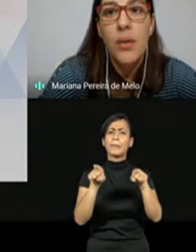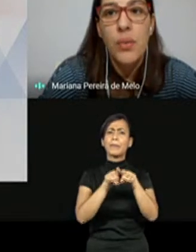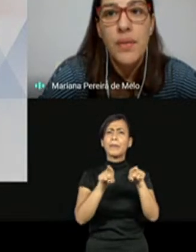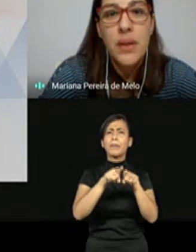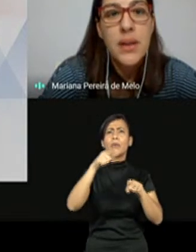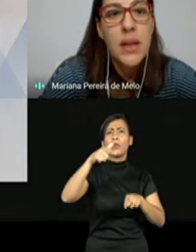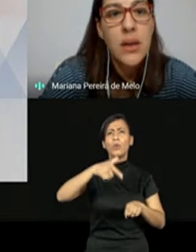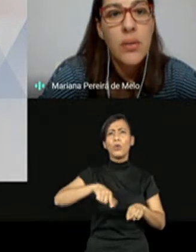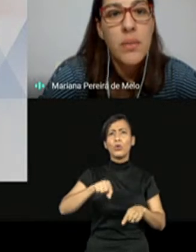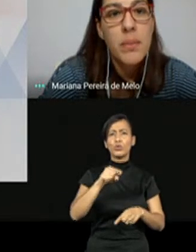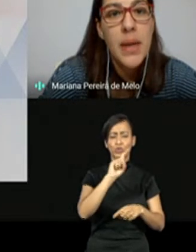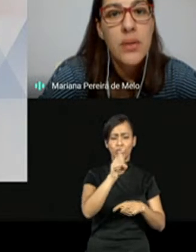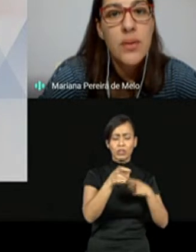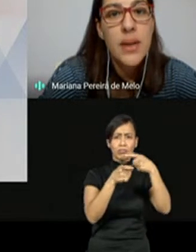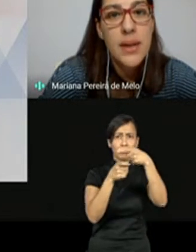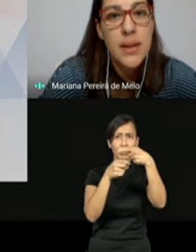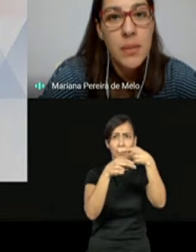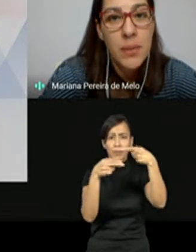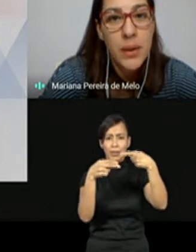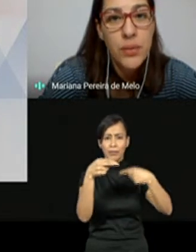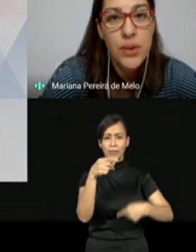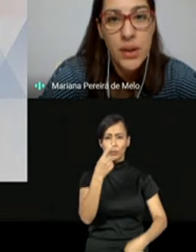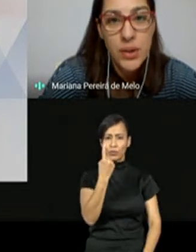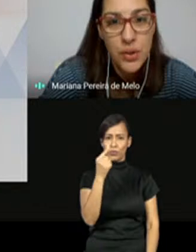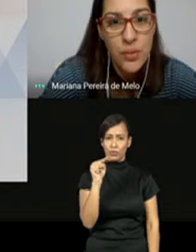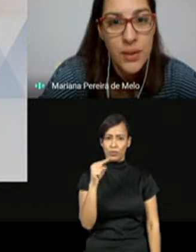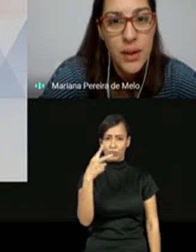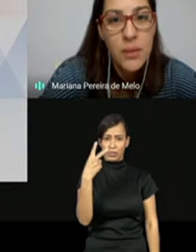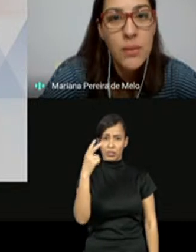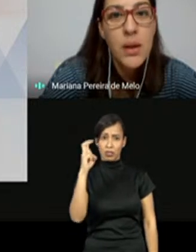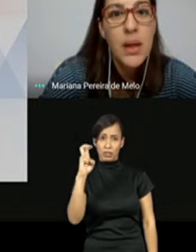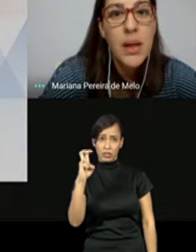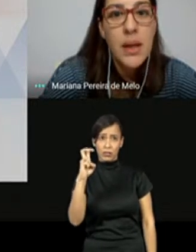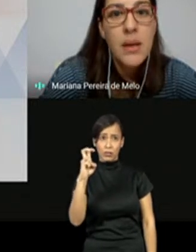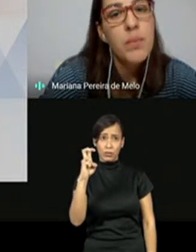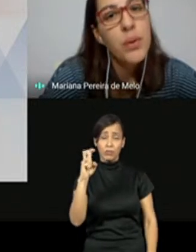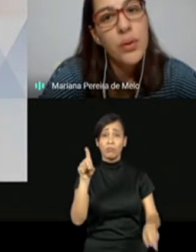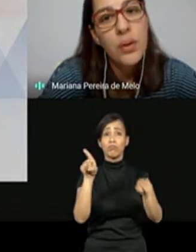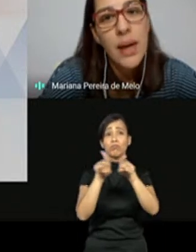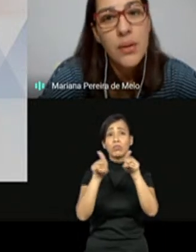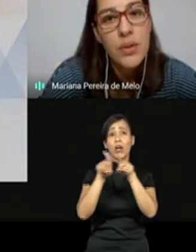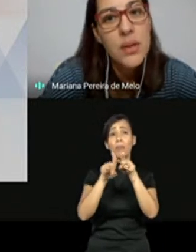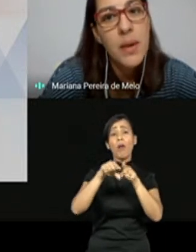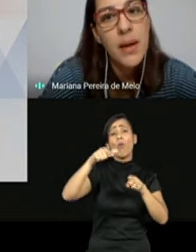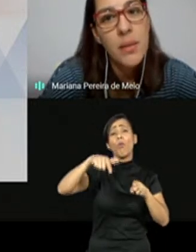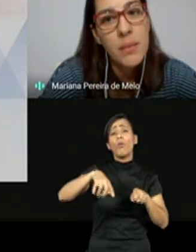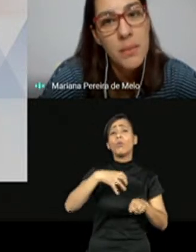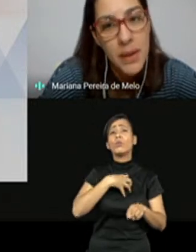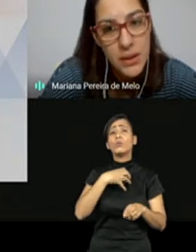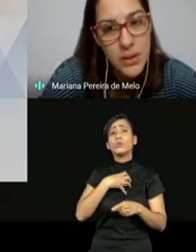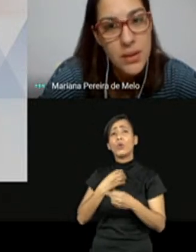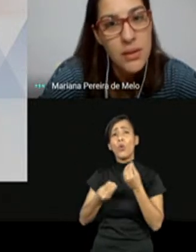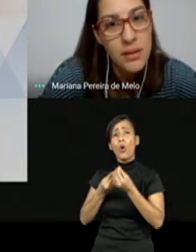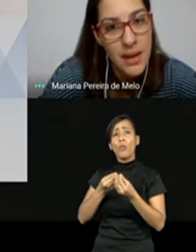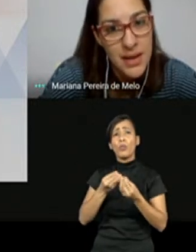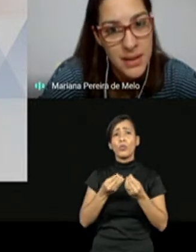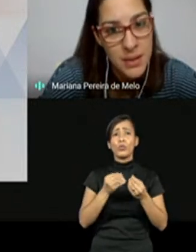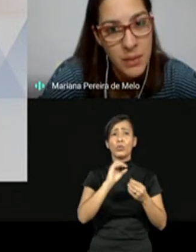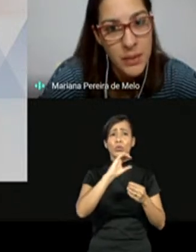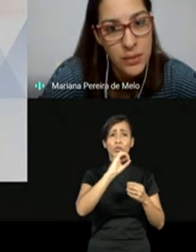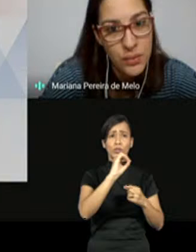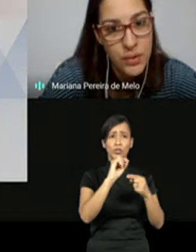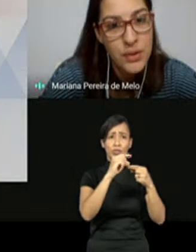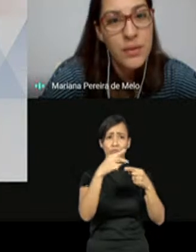barra 1,25 menos essa semi-amplitude que a gente conseguiu e, por outro lado, x barra mais